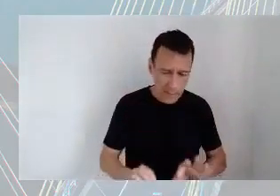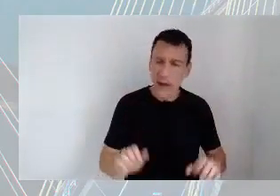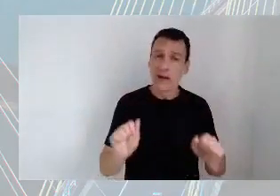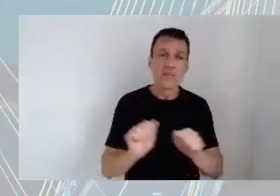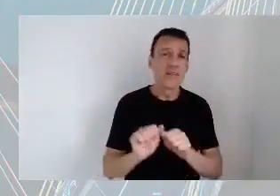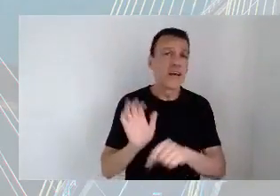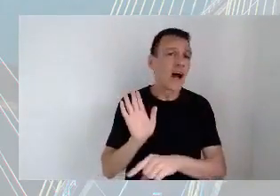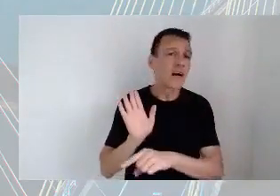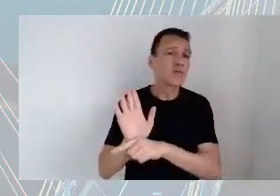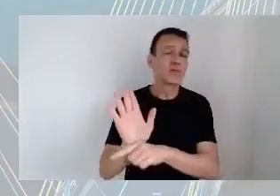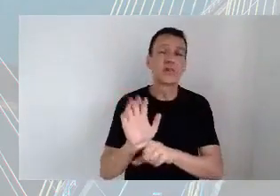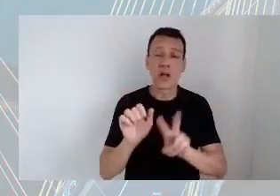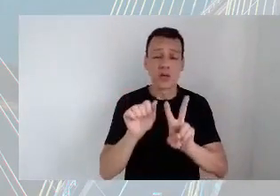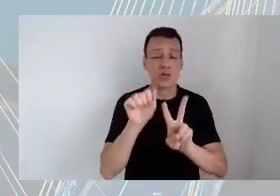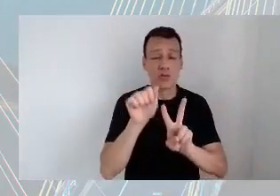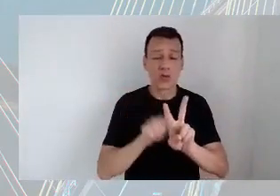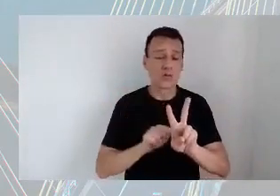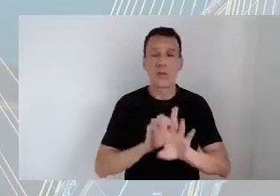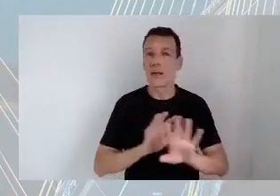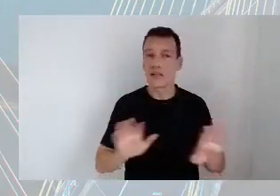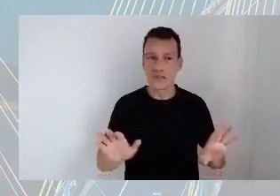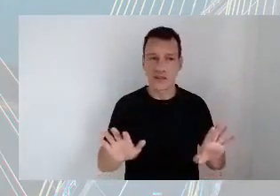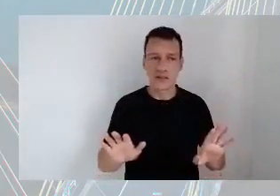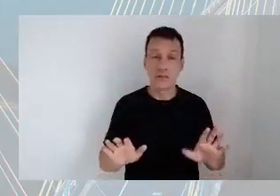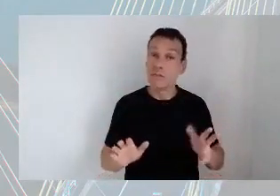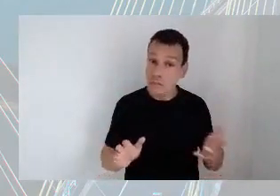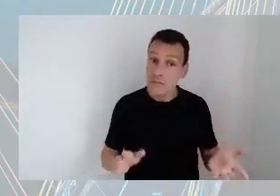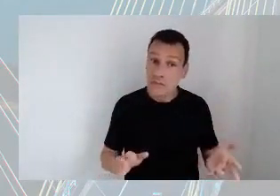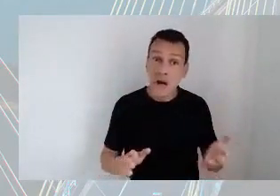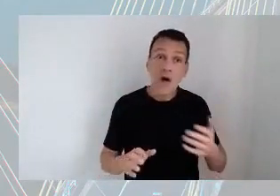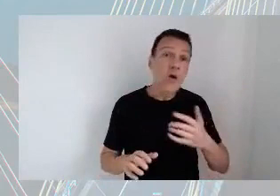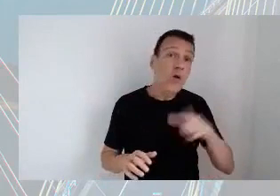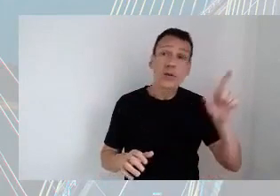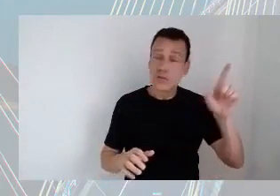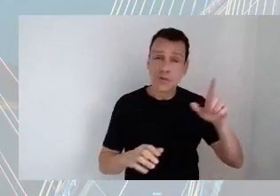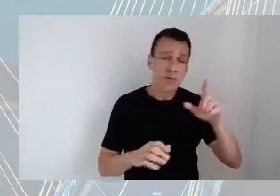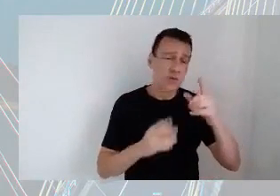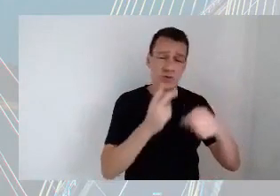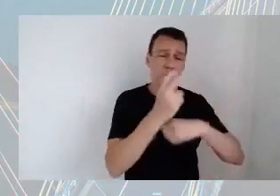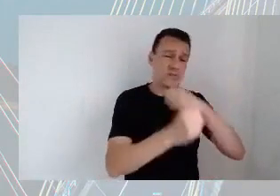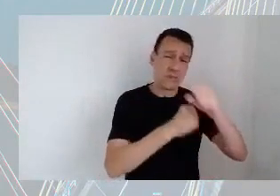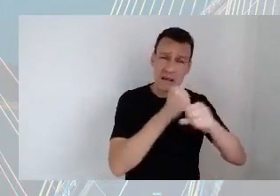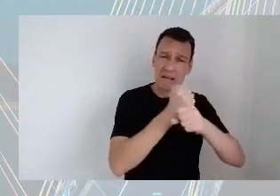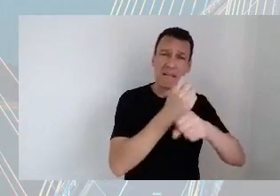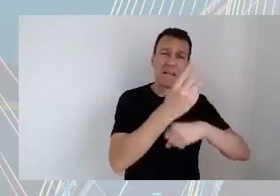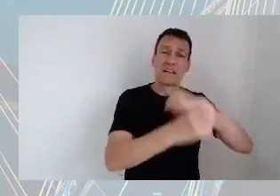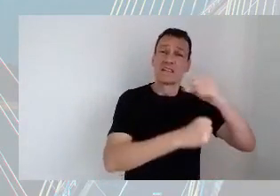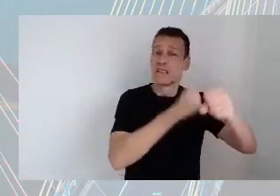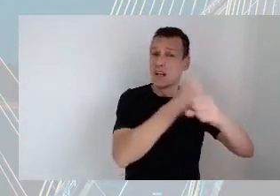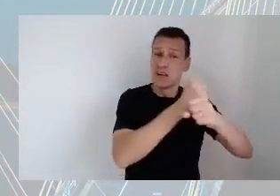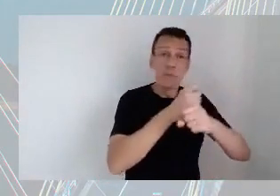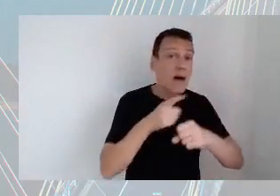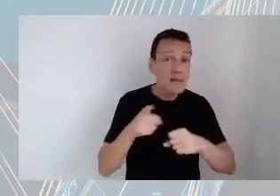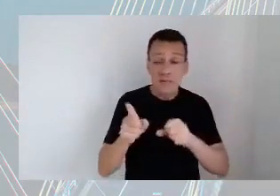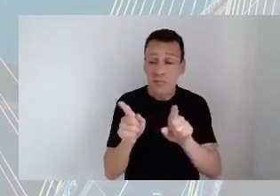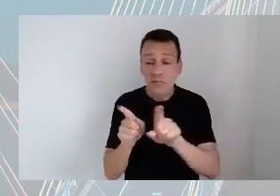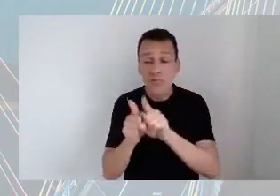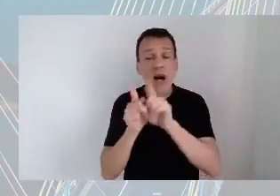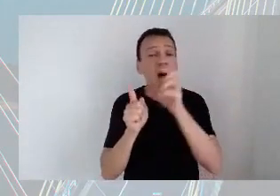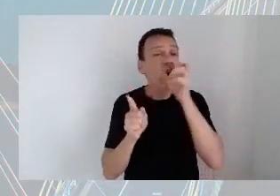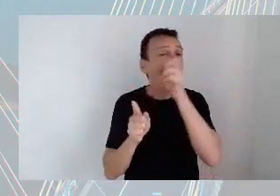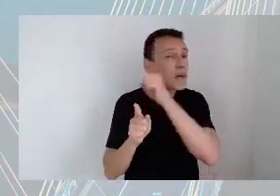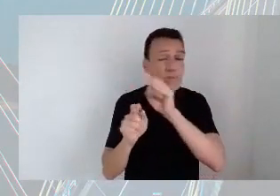nada perto de um roadmap de 2 anos e meio, 3 anos. Por que isso aqui foi importante para eles? Por exemplo, com